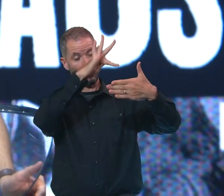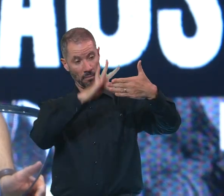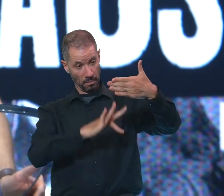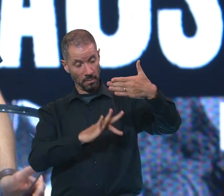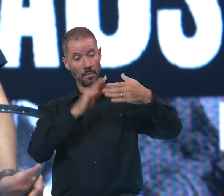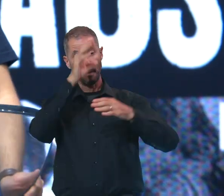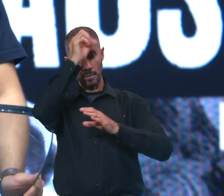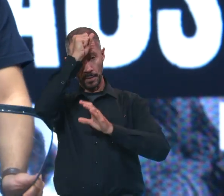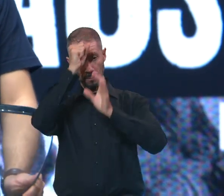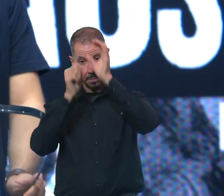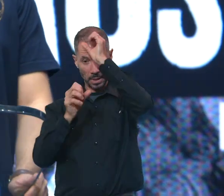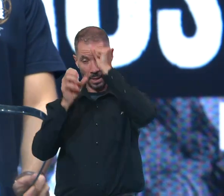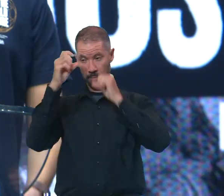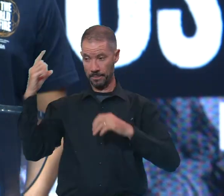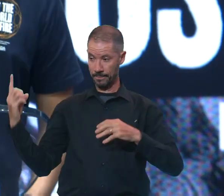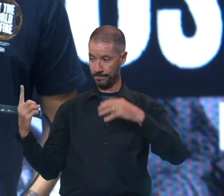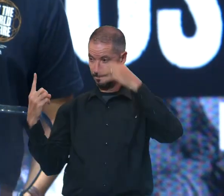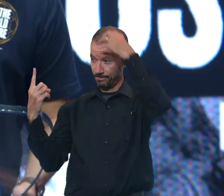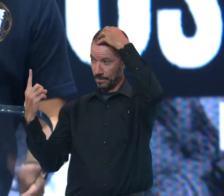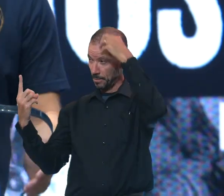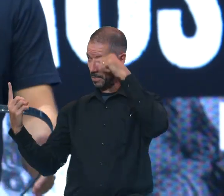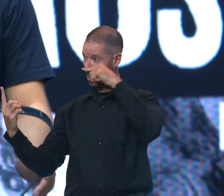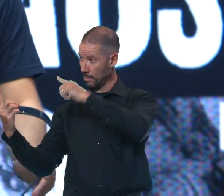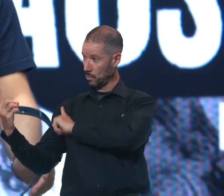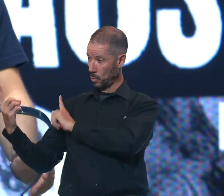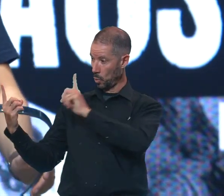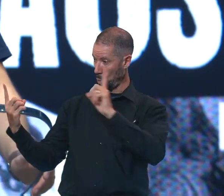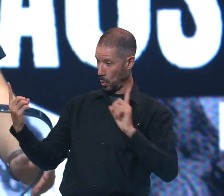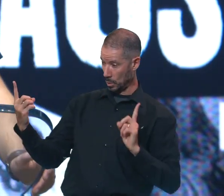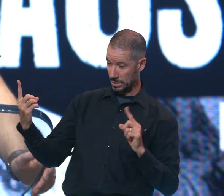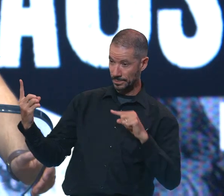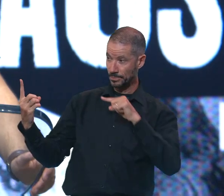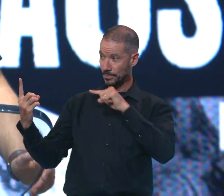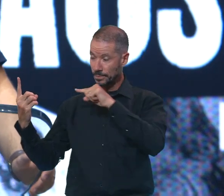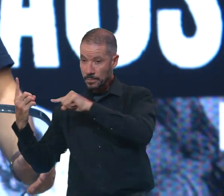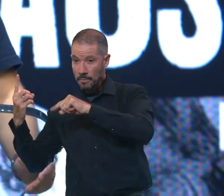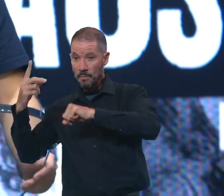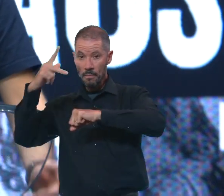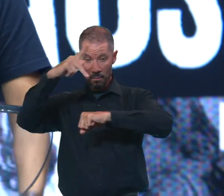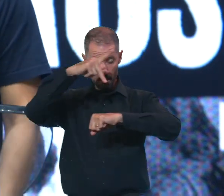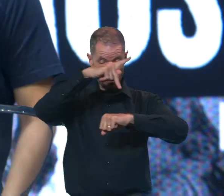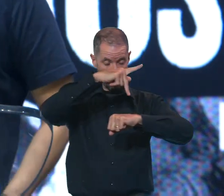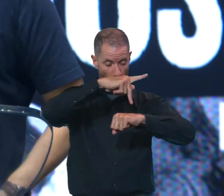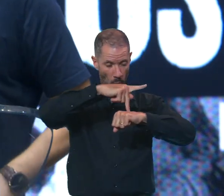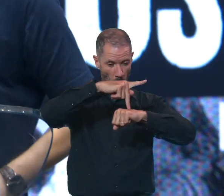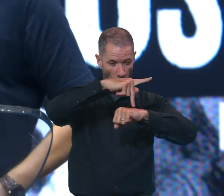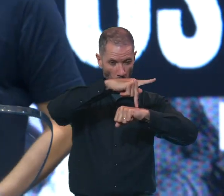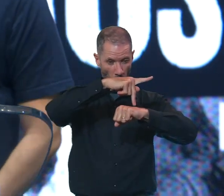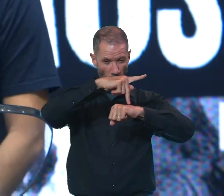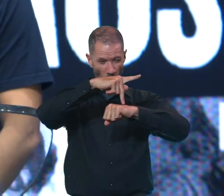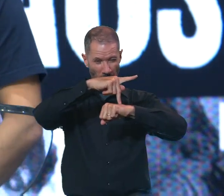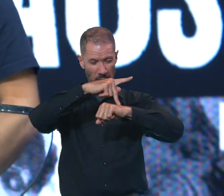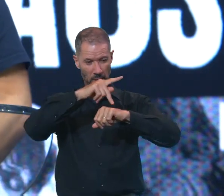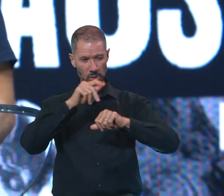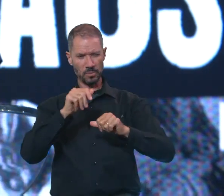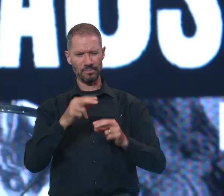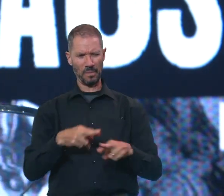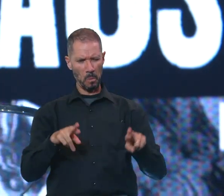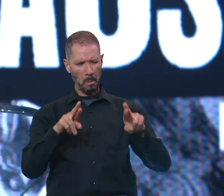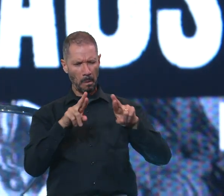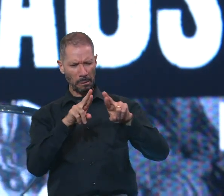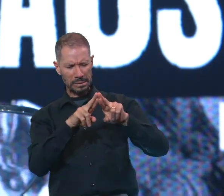e aprender com Davi como que nós devemos lidar com essas pedras que têm essa tendência de roubar